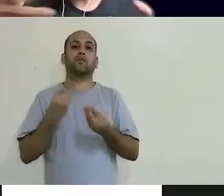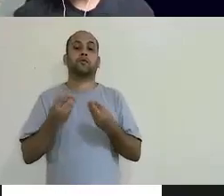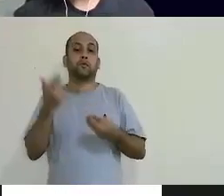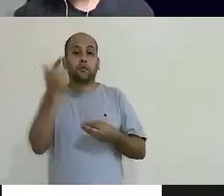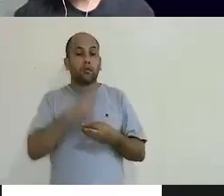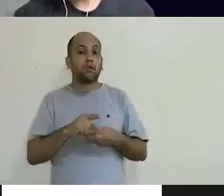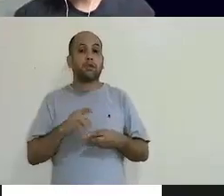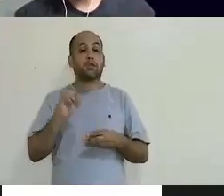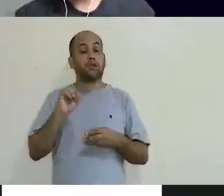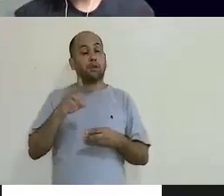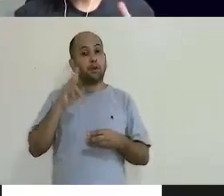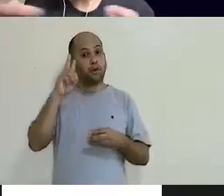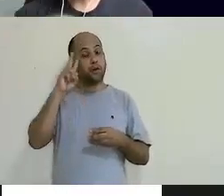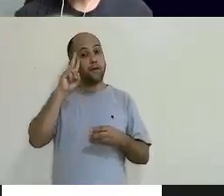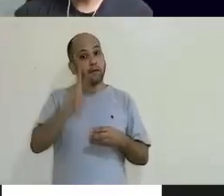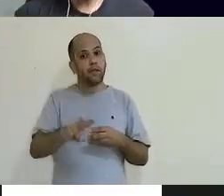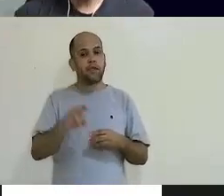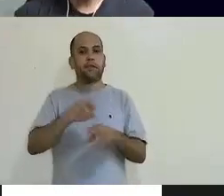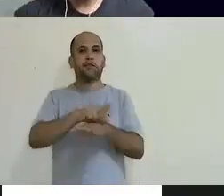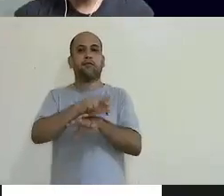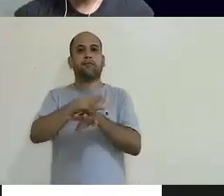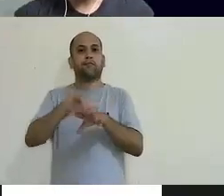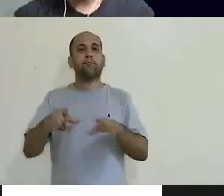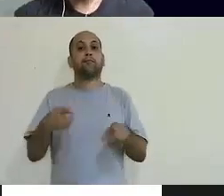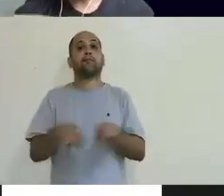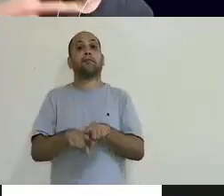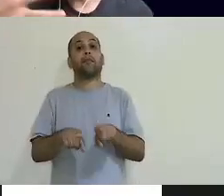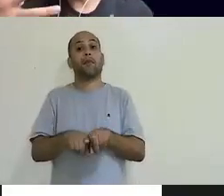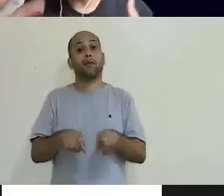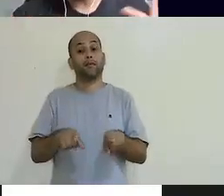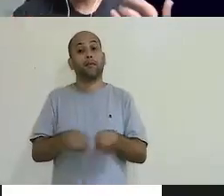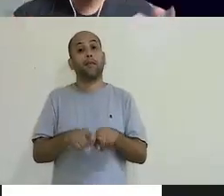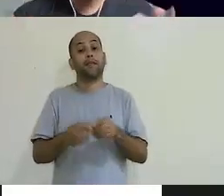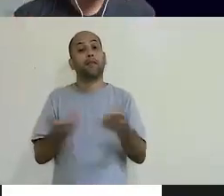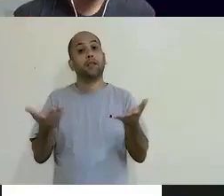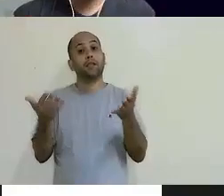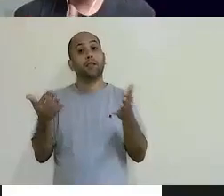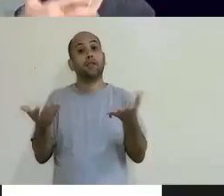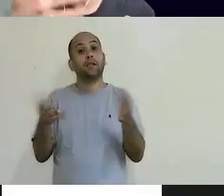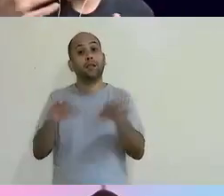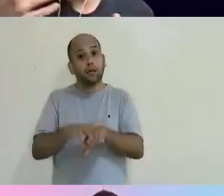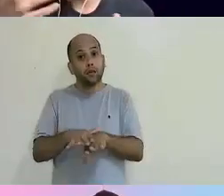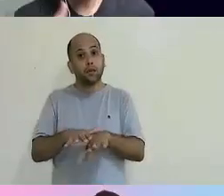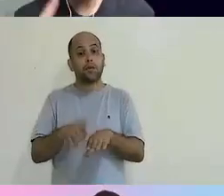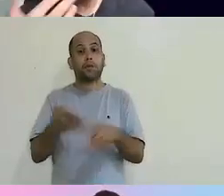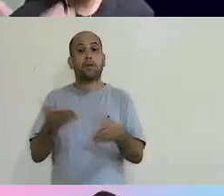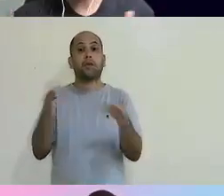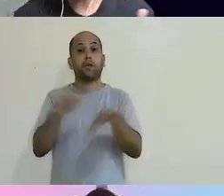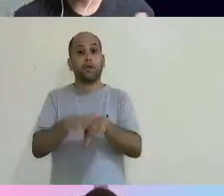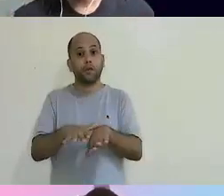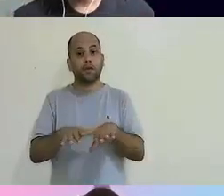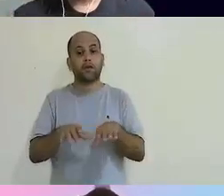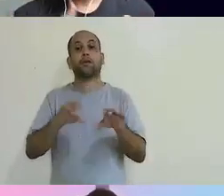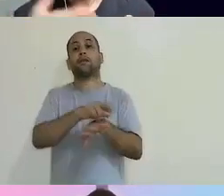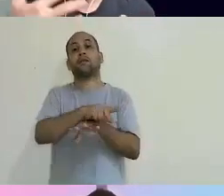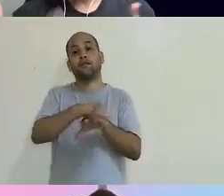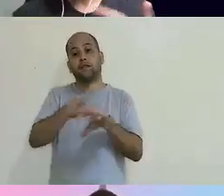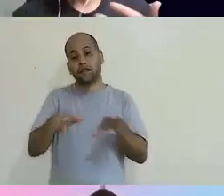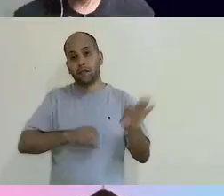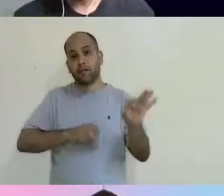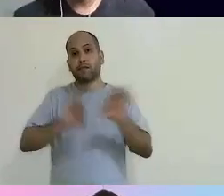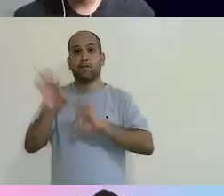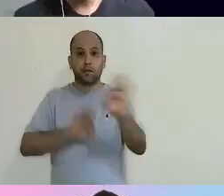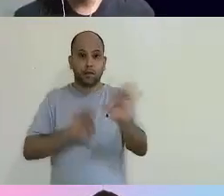só olhar para a diversidade, mas incluir a diversidade. Incluir a diversidade, seja nos nossos processos seletivos, mas nos